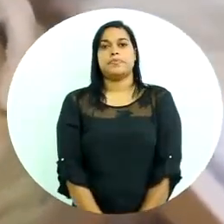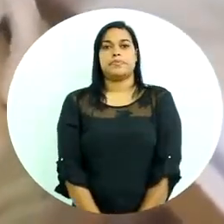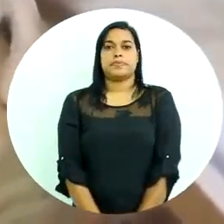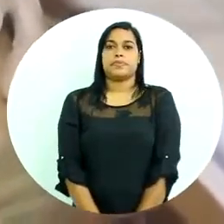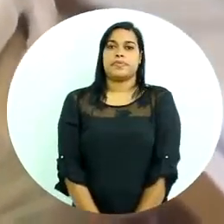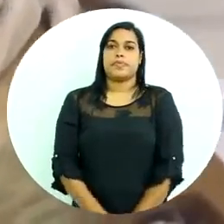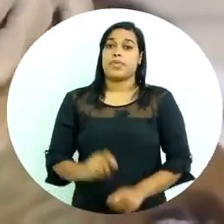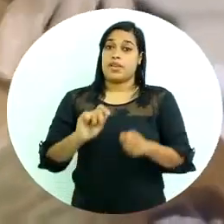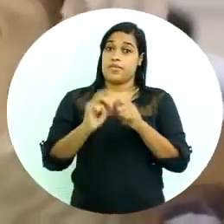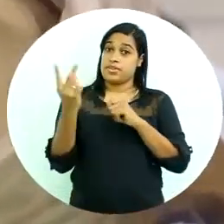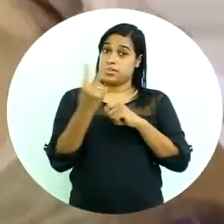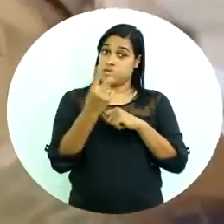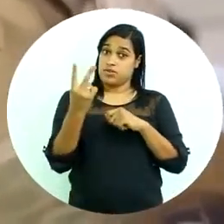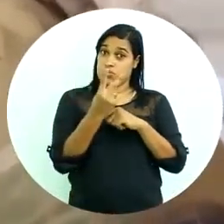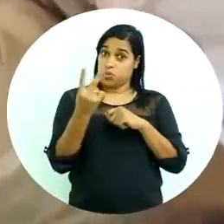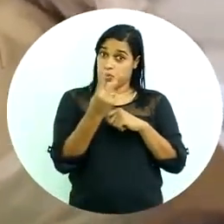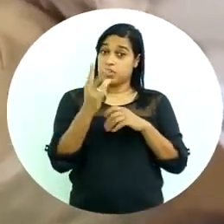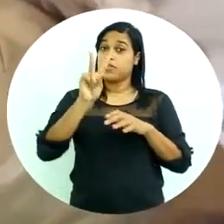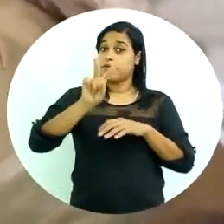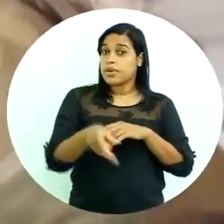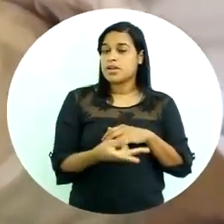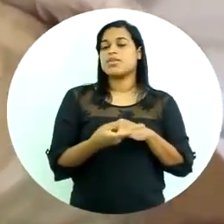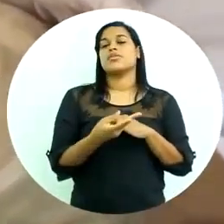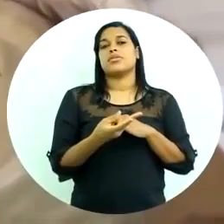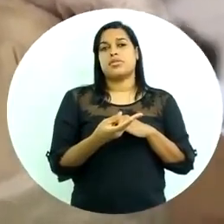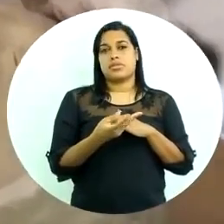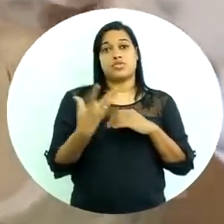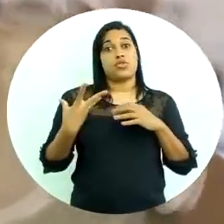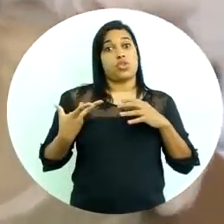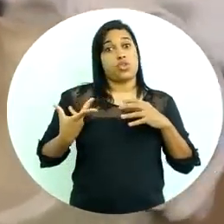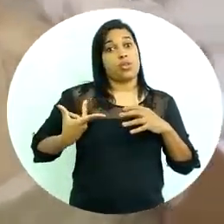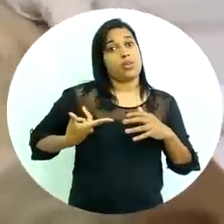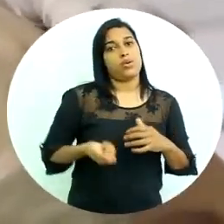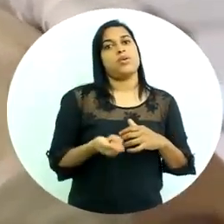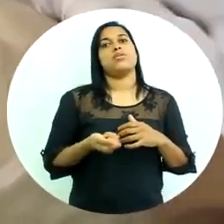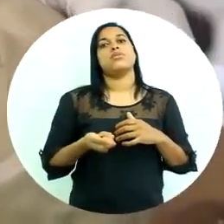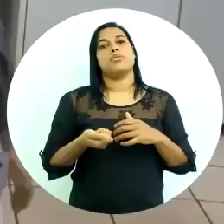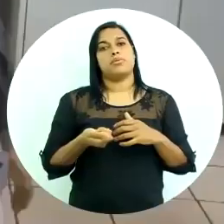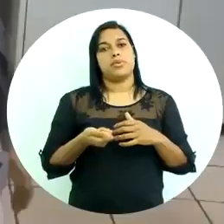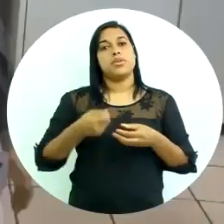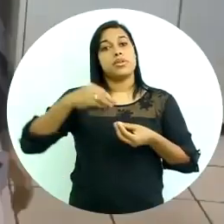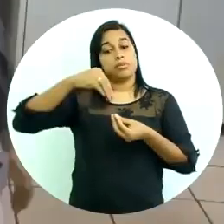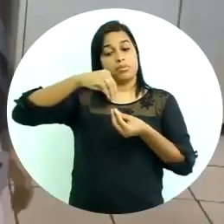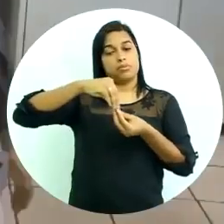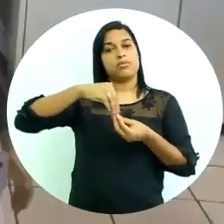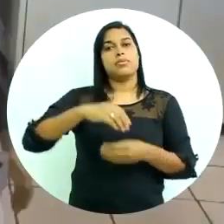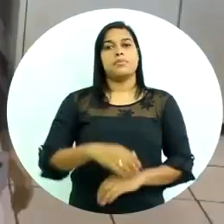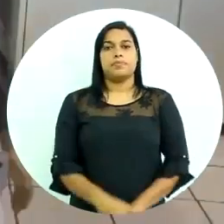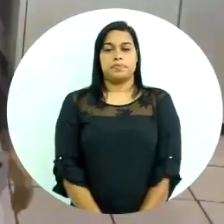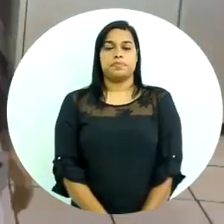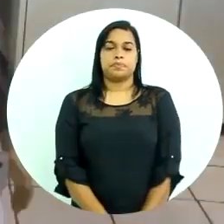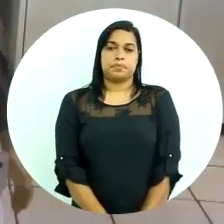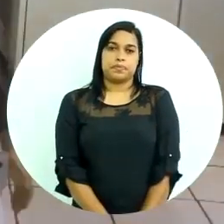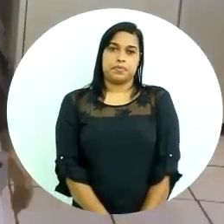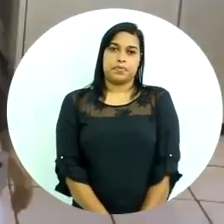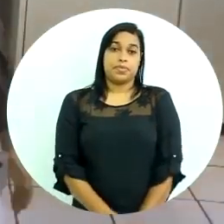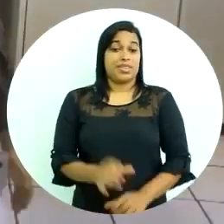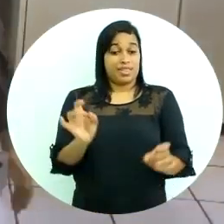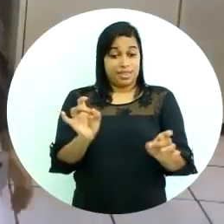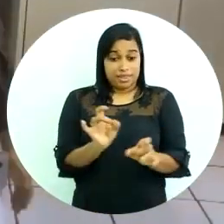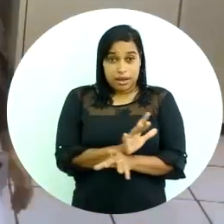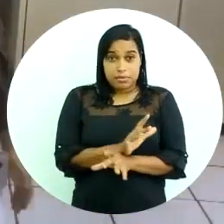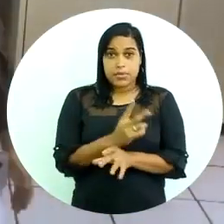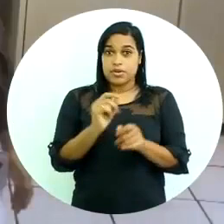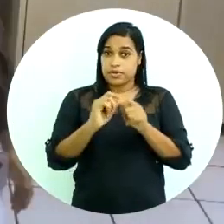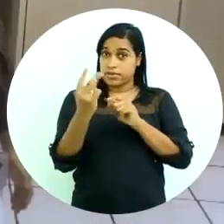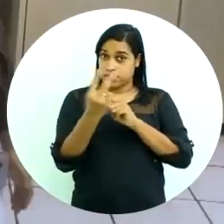fazer as 2 ventilações, lembrando que a gente vai estar ocluindo totalmente a boca dessa vítima. Após isso, de fazer essas